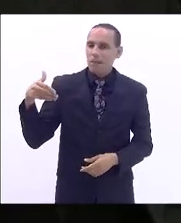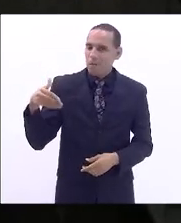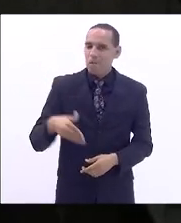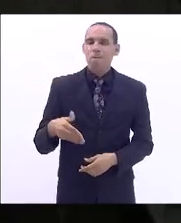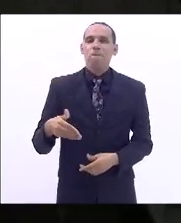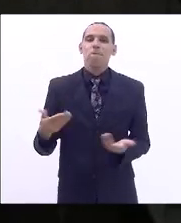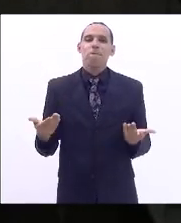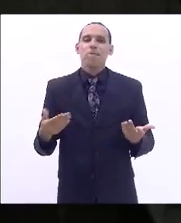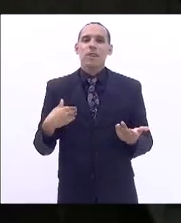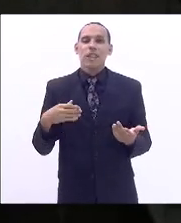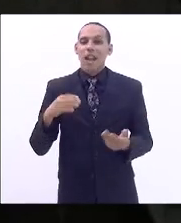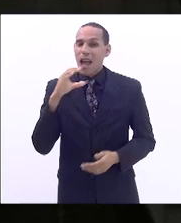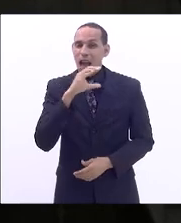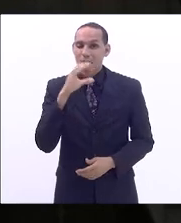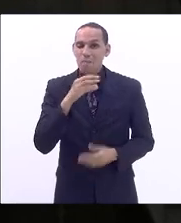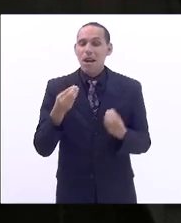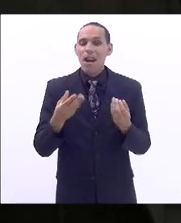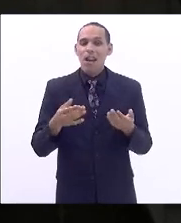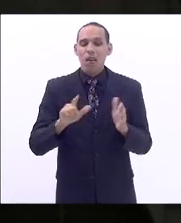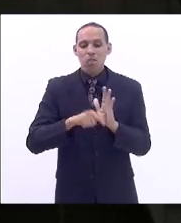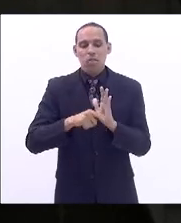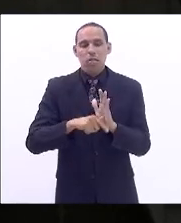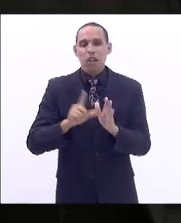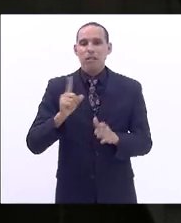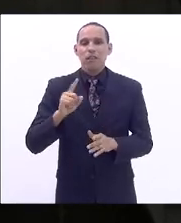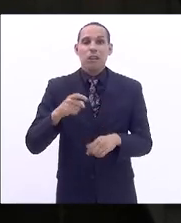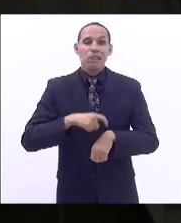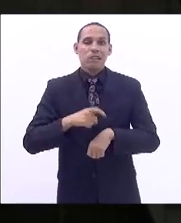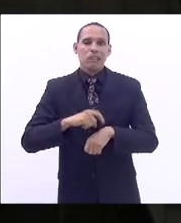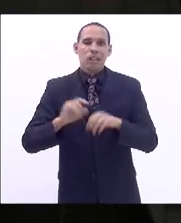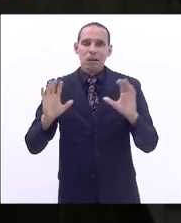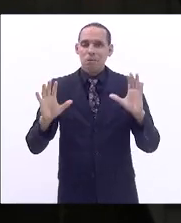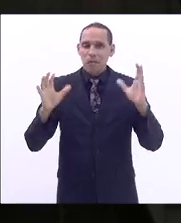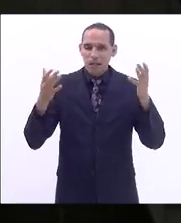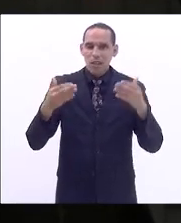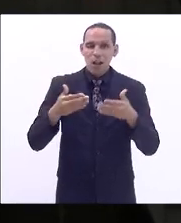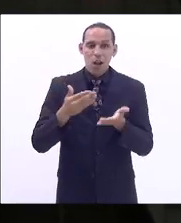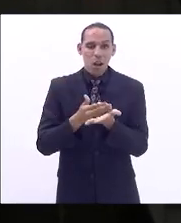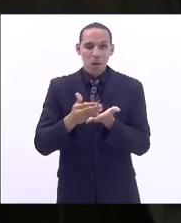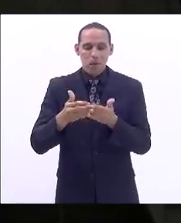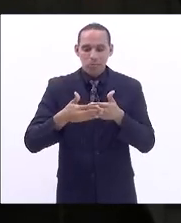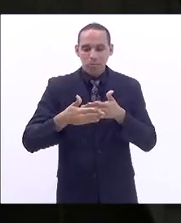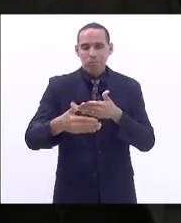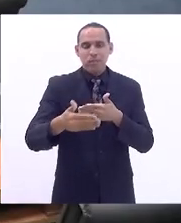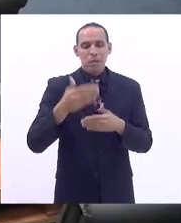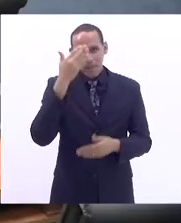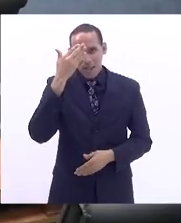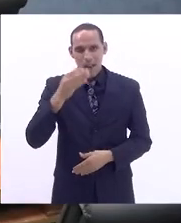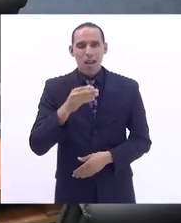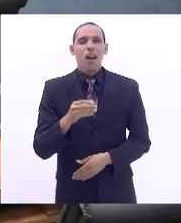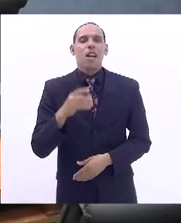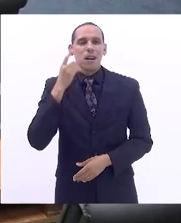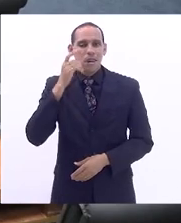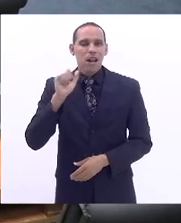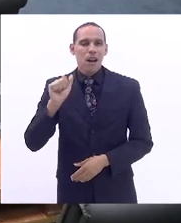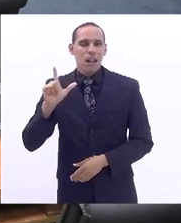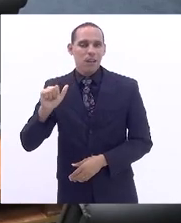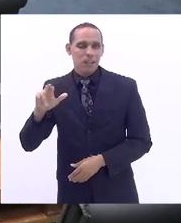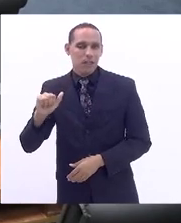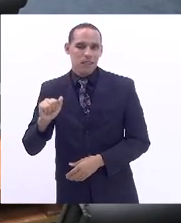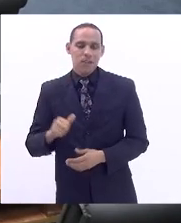prejudique mais que não prejudique mais o tempo da solenidade que vai começar dentro de estepe obrigado a deputada Ana